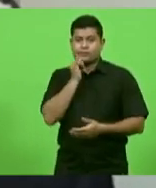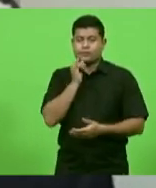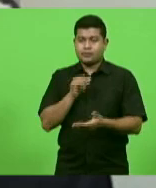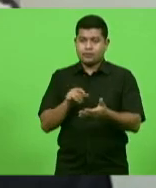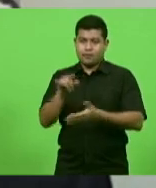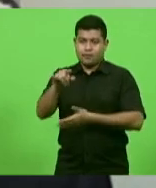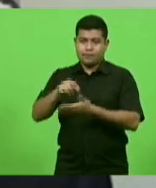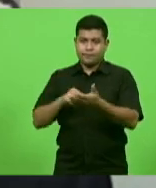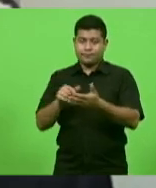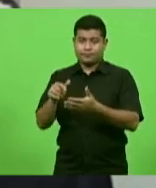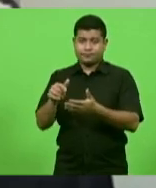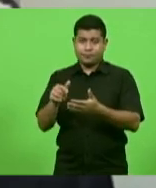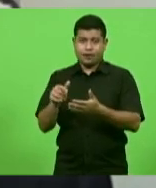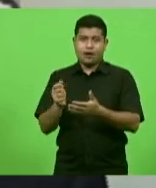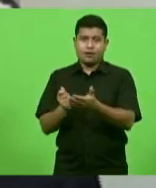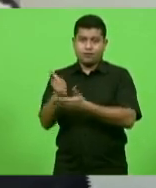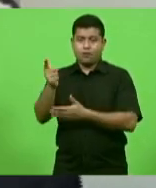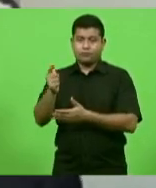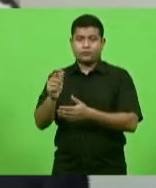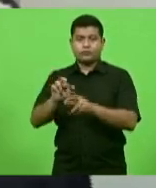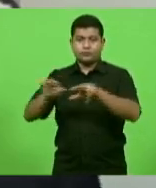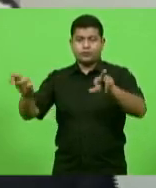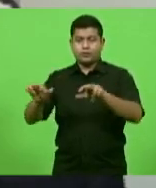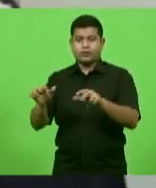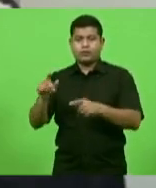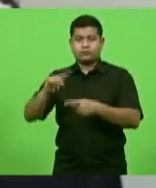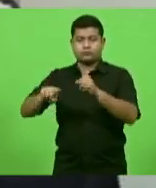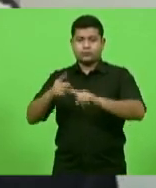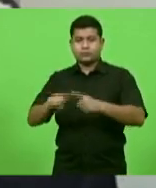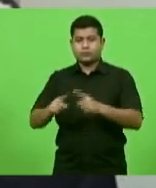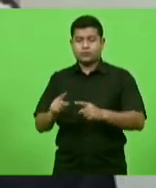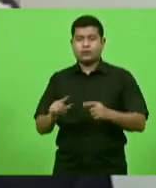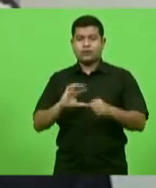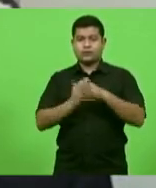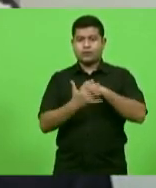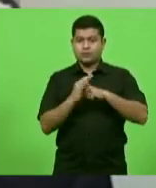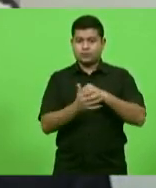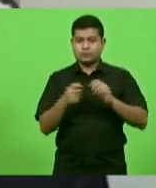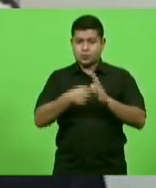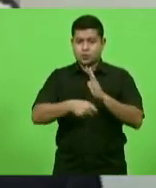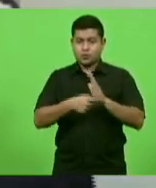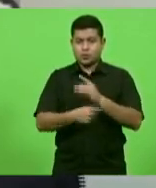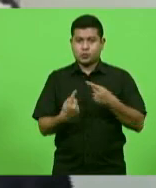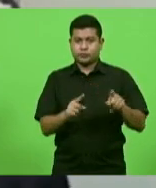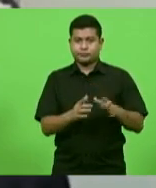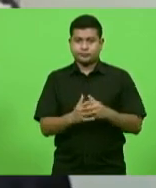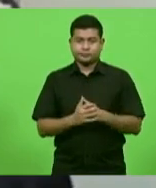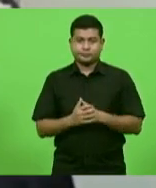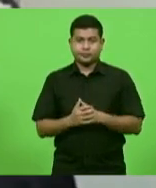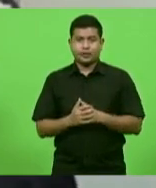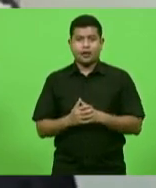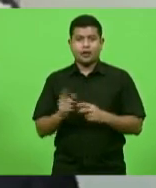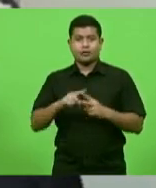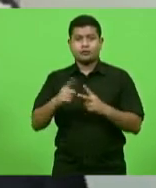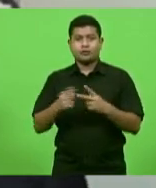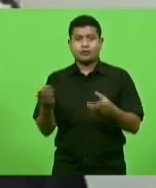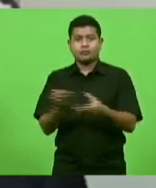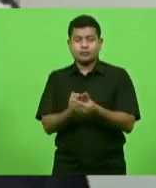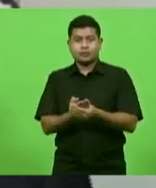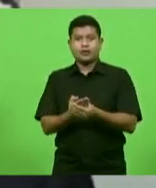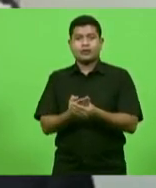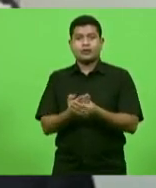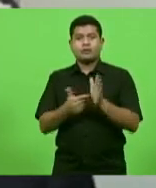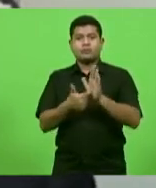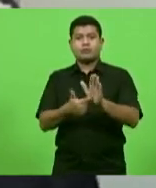inerentes ao enfrentamento da pandemia mais dois processos abertos mostrando que o governo